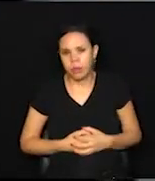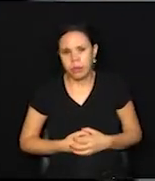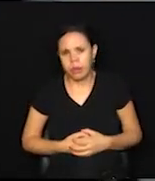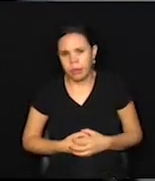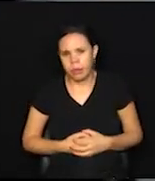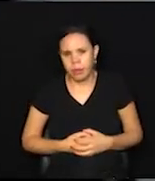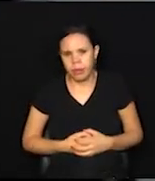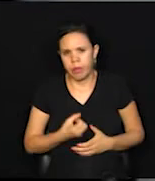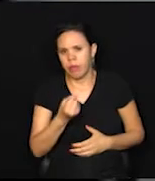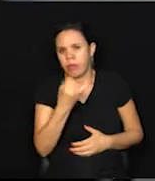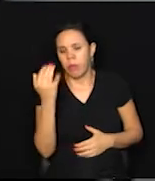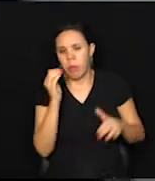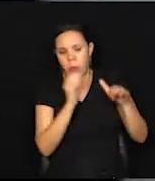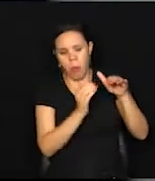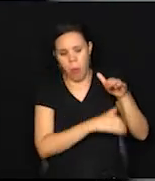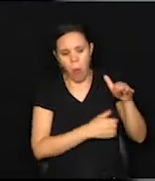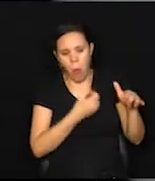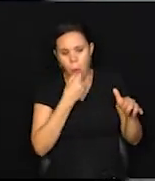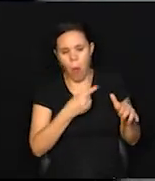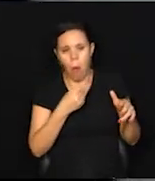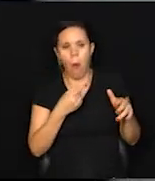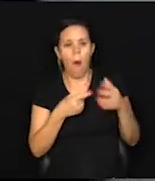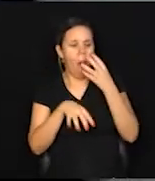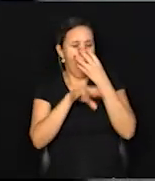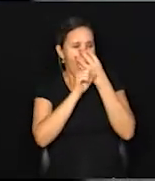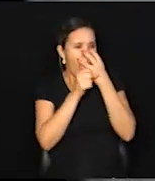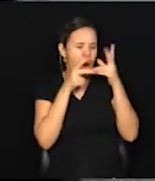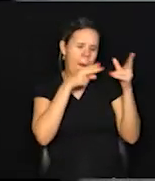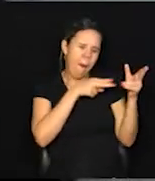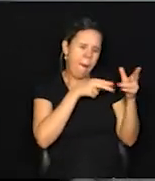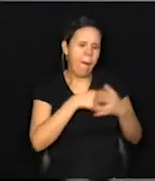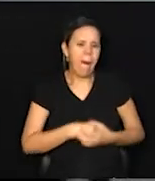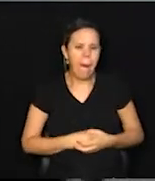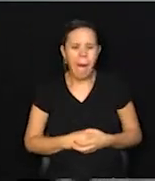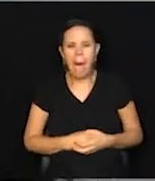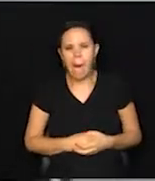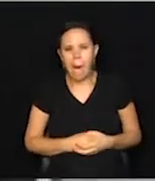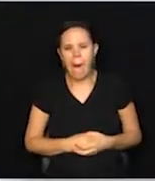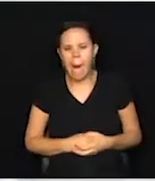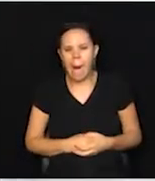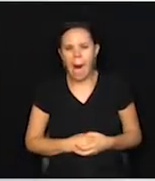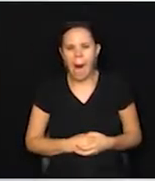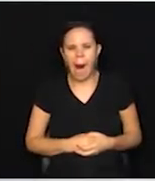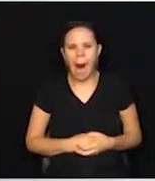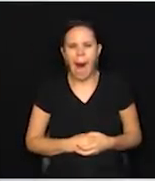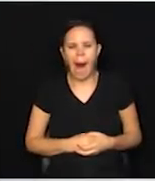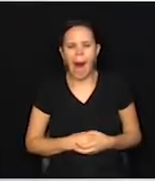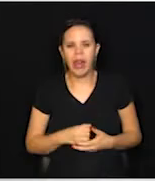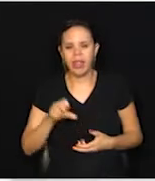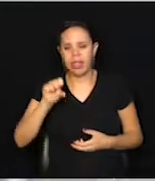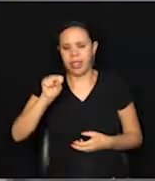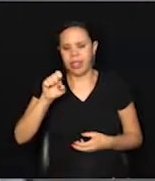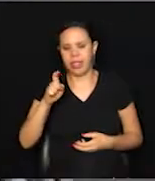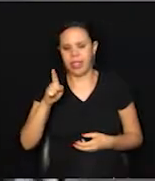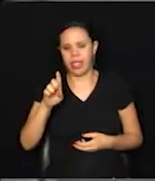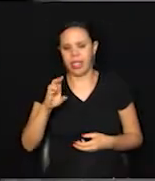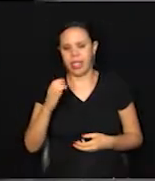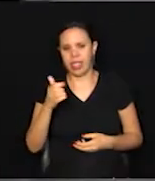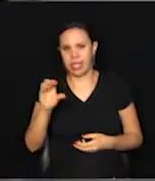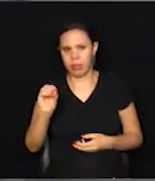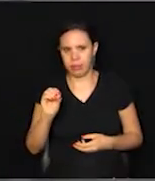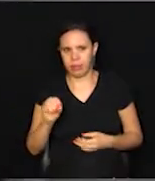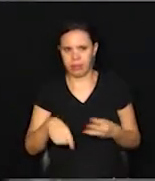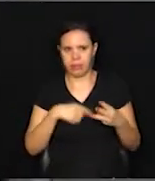do estoque de sedativos aqui no município de Campinas. E a minha terceira questão é